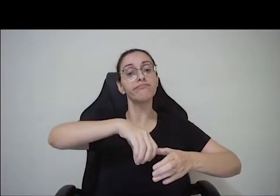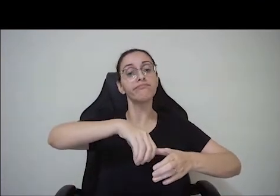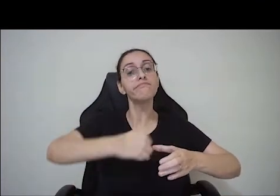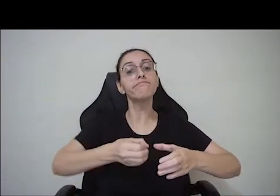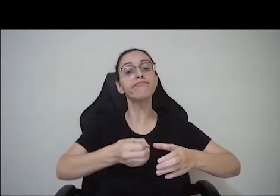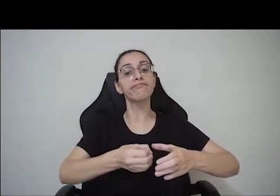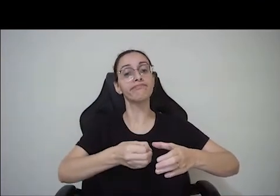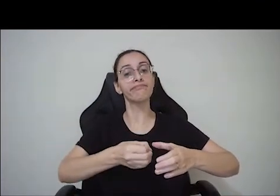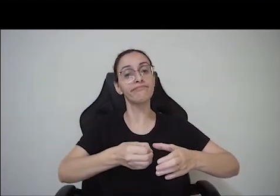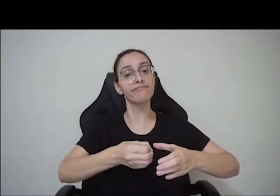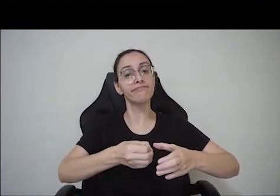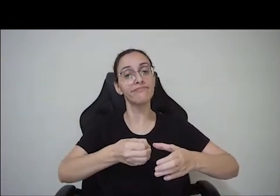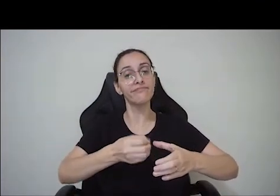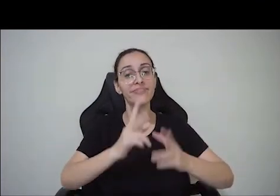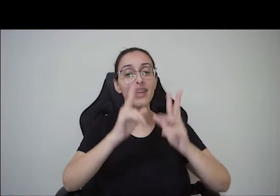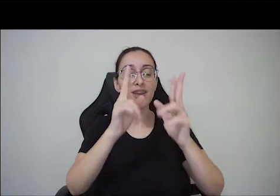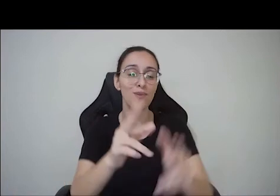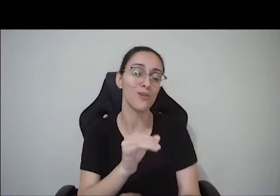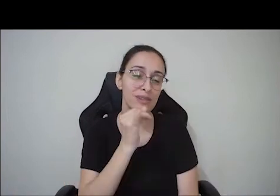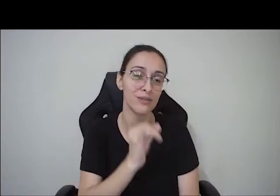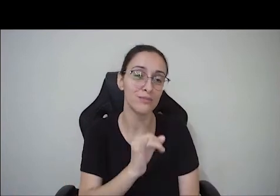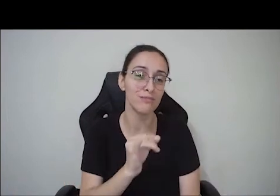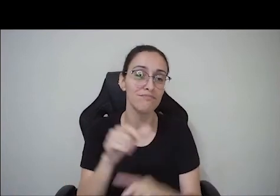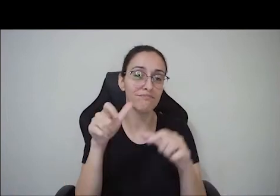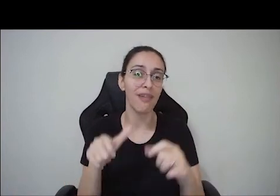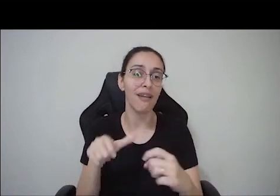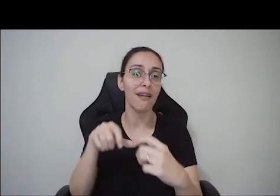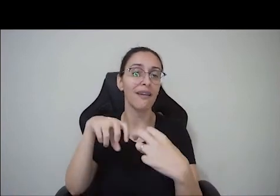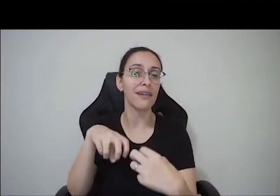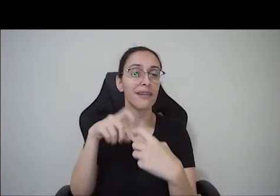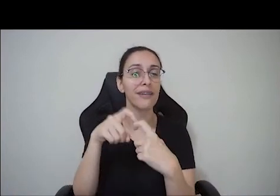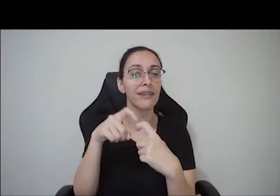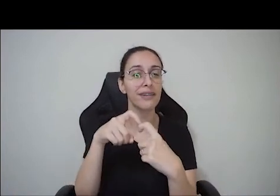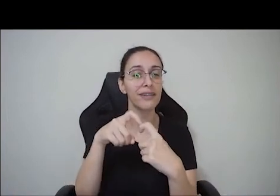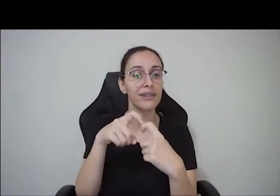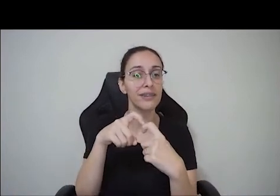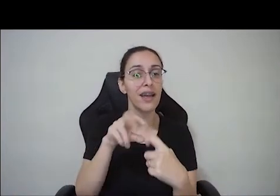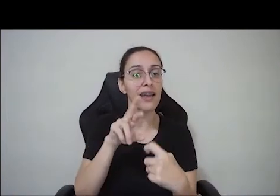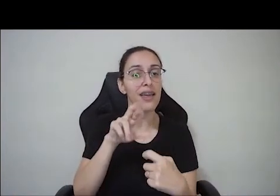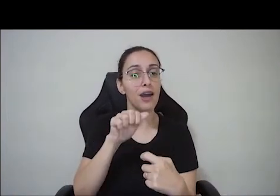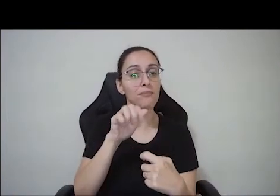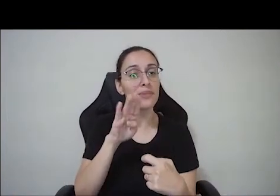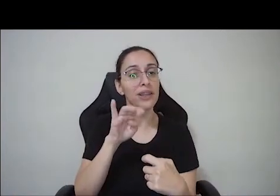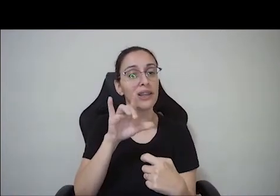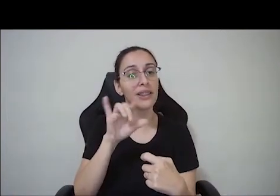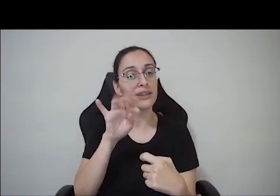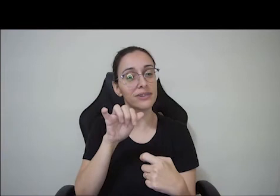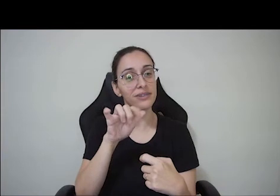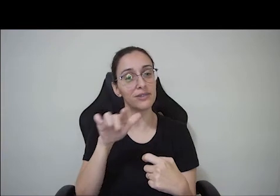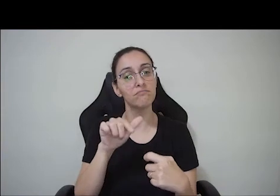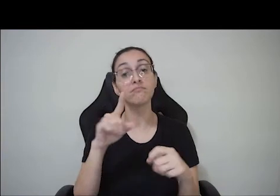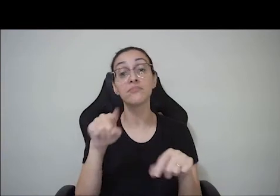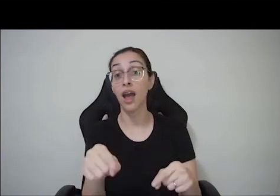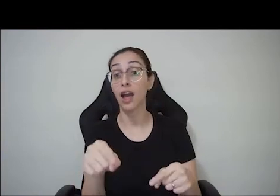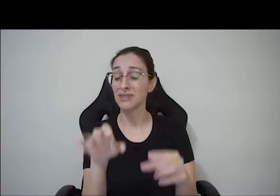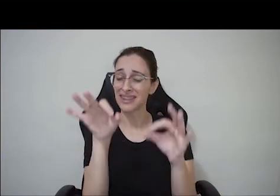Um exemplo seria uma clínica de reabilitação, por exemplo. E inclusão é um cenário